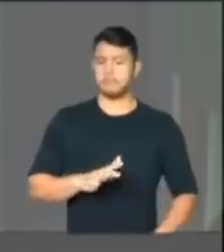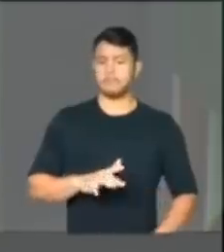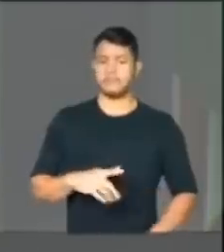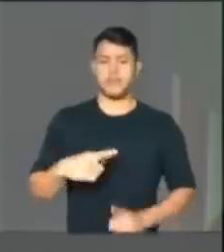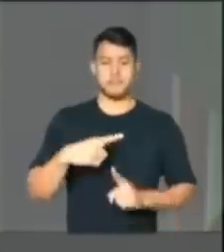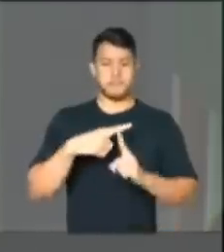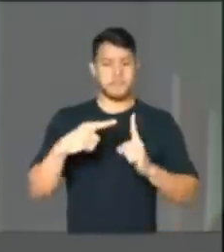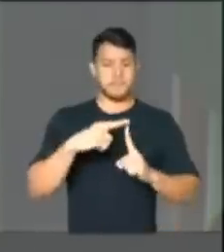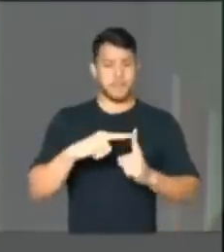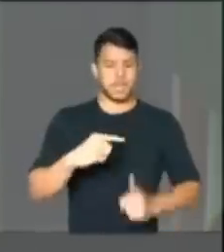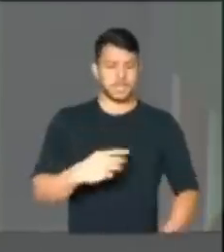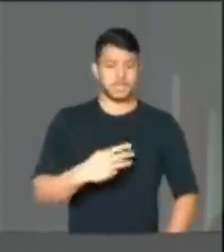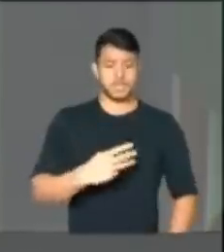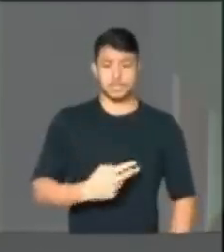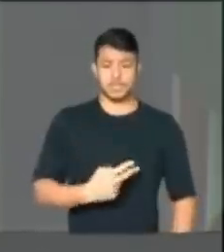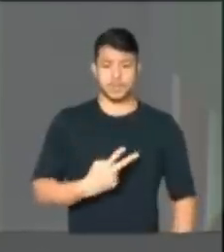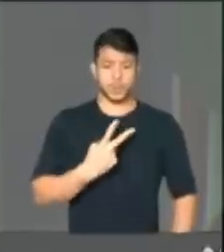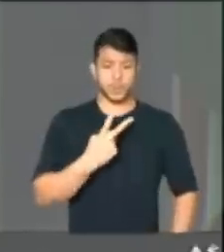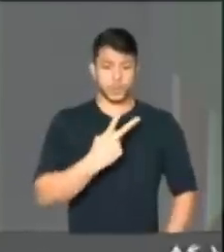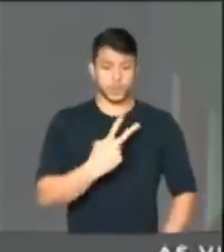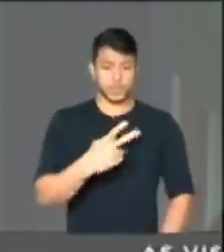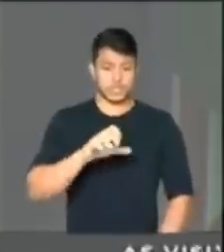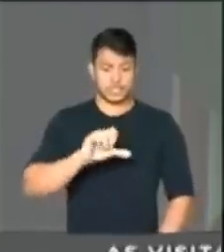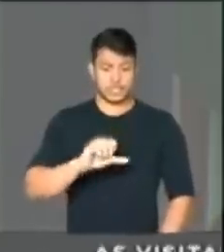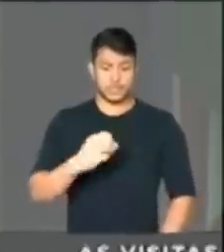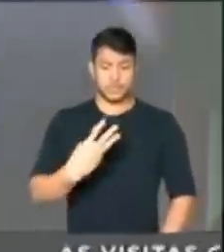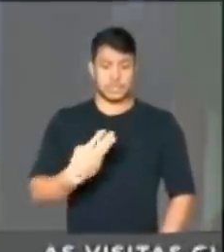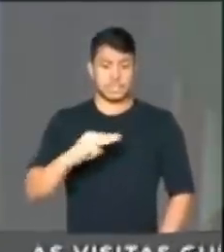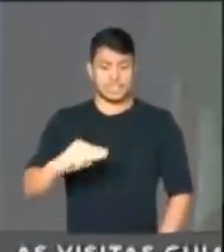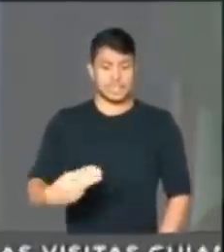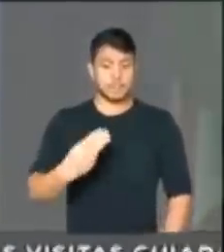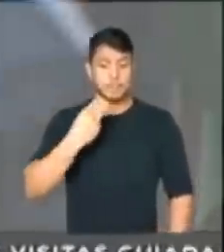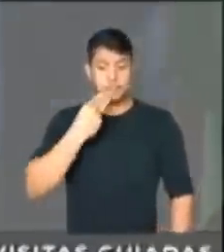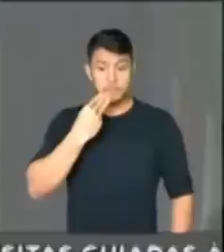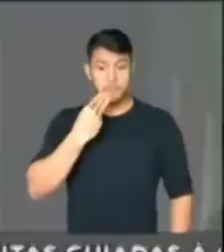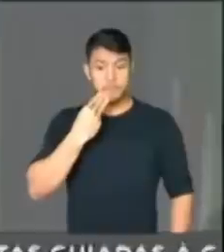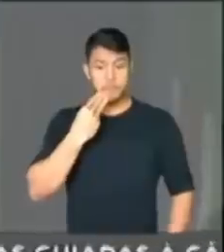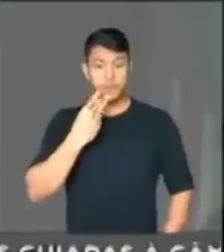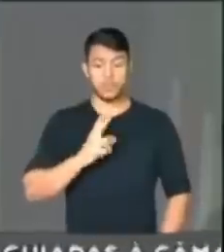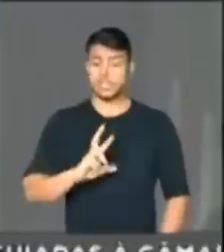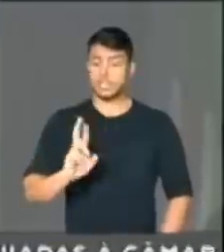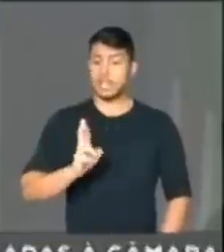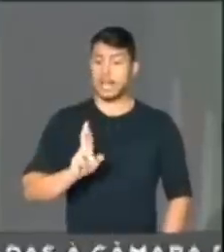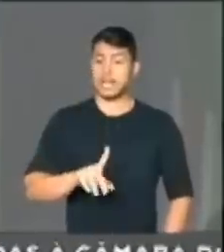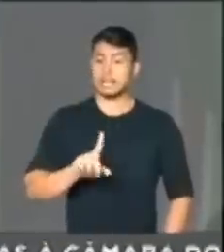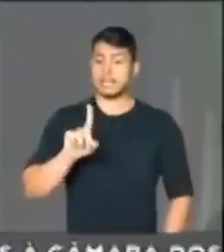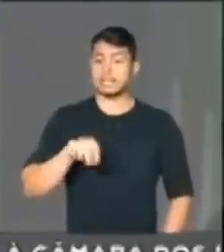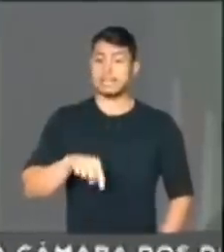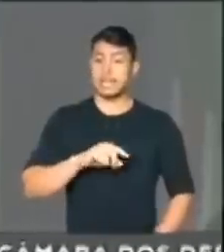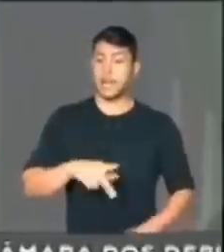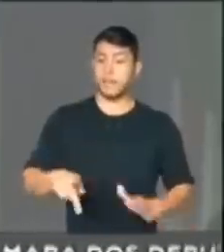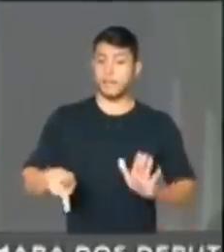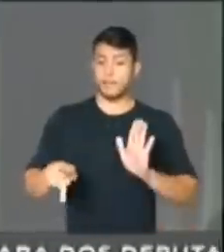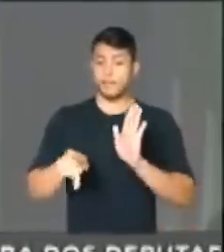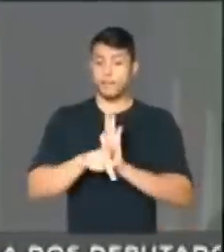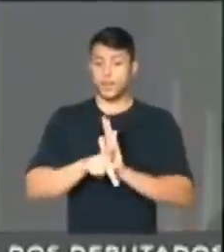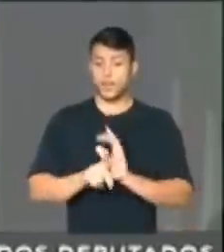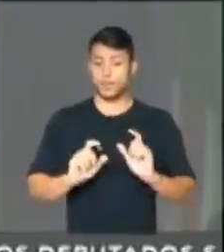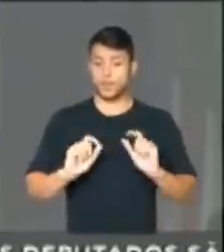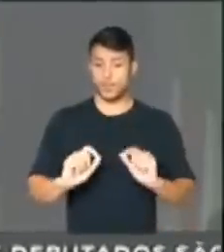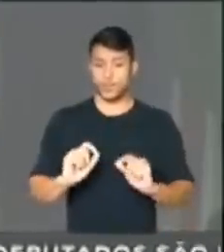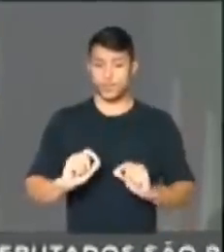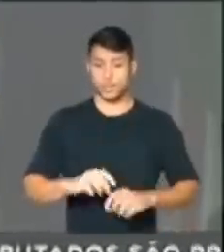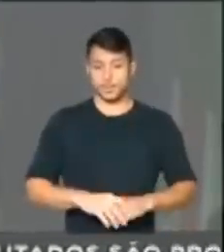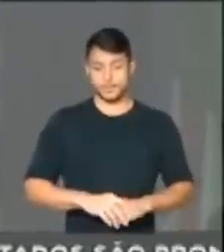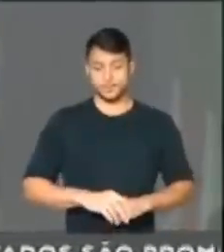R$300 milhões, 293, para ser mais exato, está alocado numa